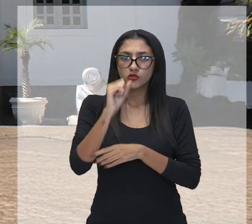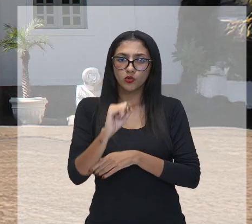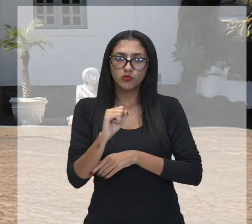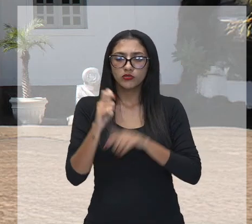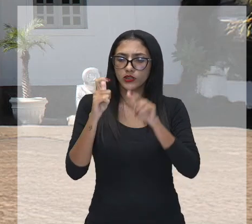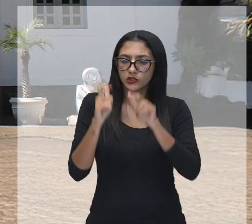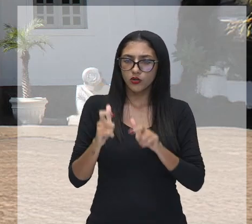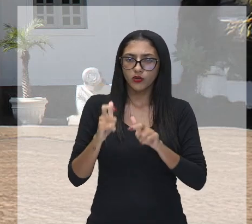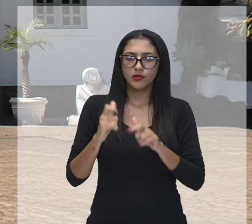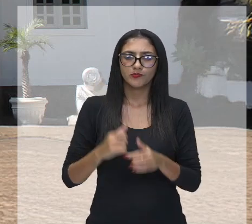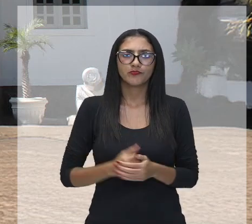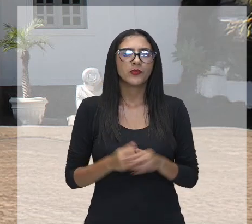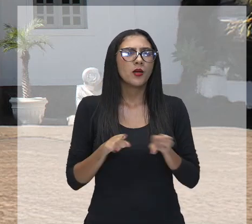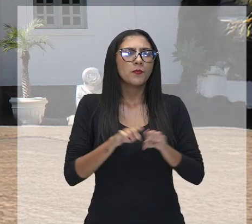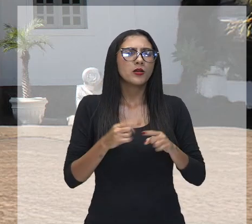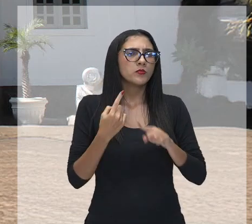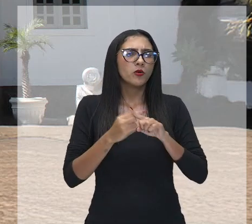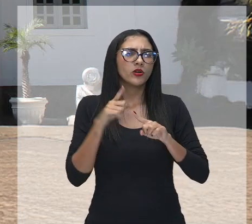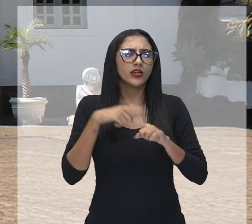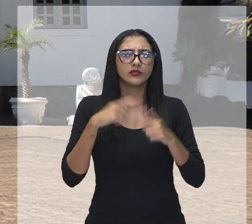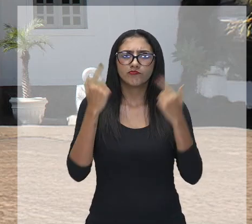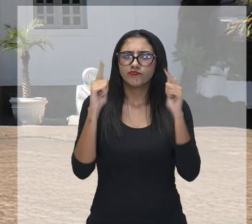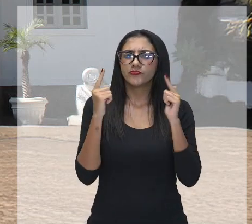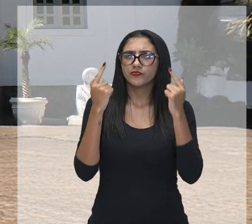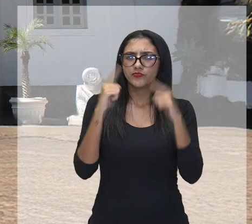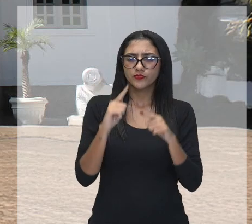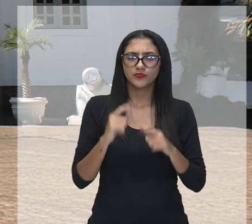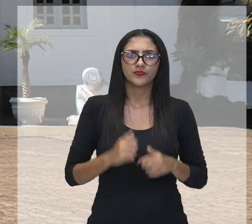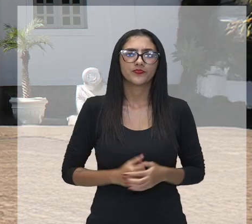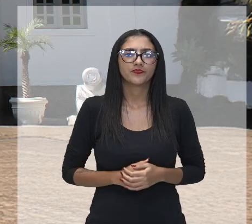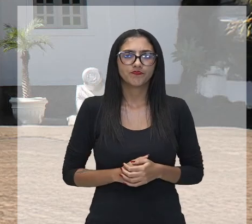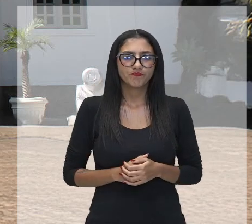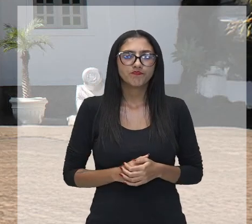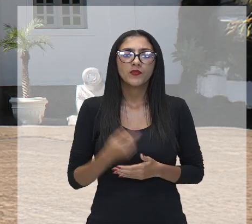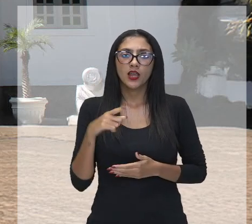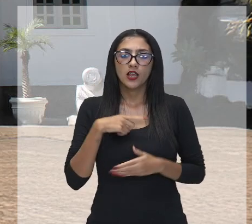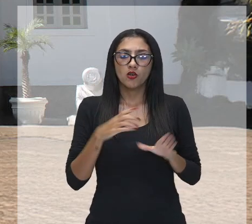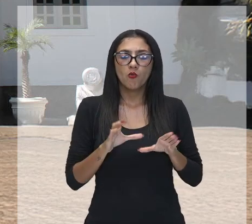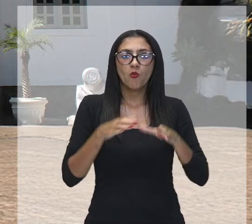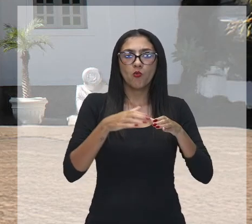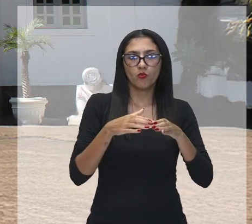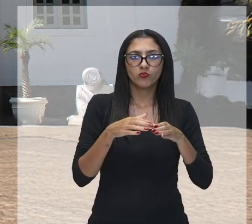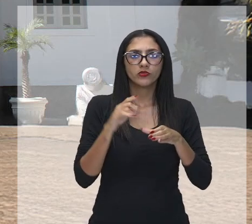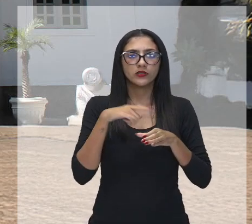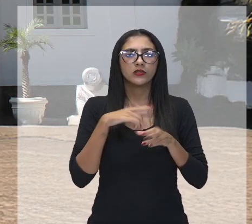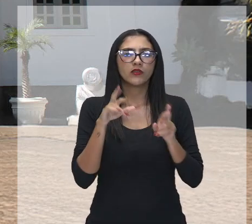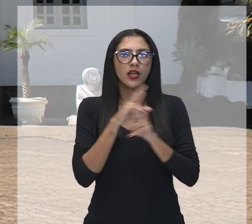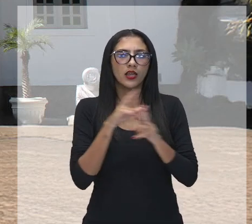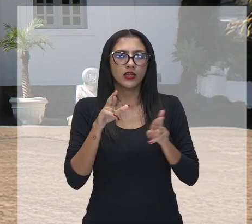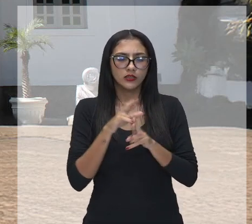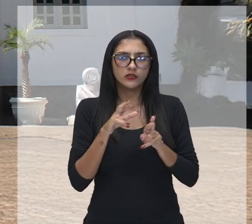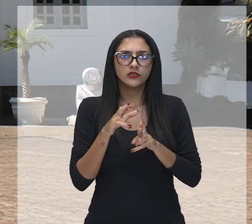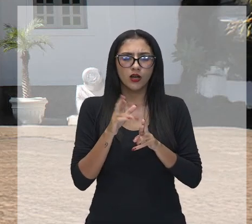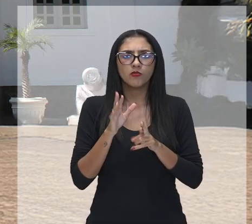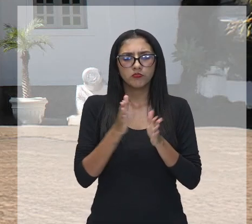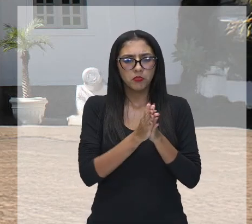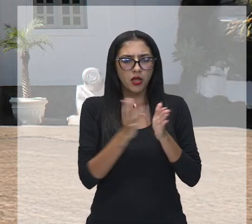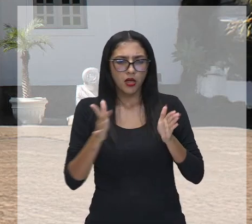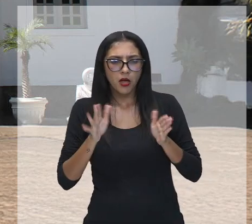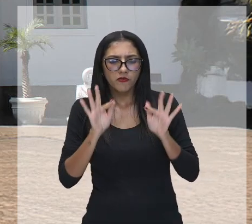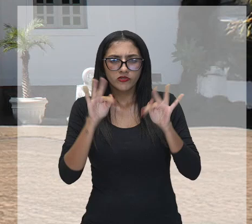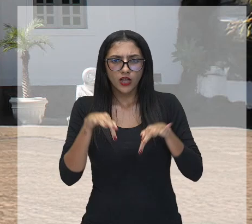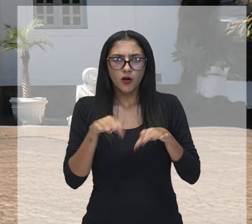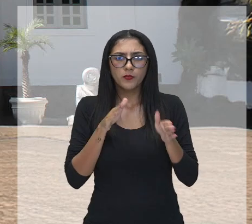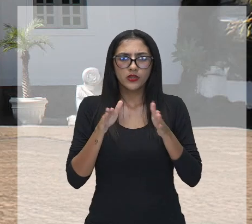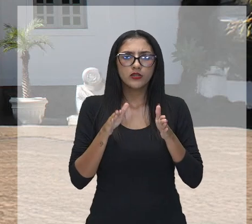Copacabana. Mas por que Revolta dos 18 do Forte? Porque foi um movimento em que teve a presença no final, né, desse movimento,